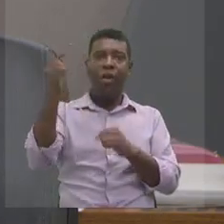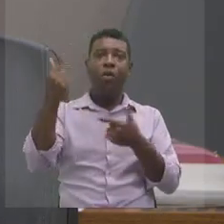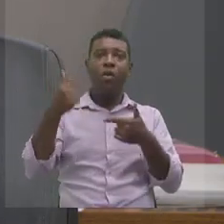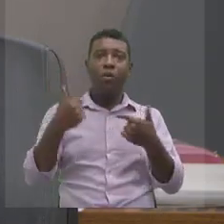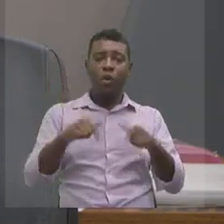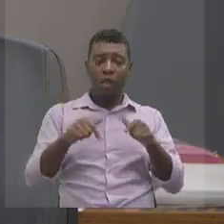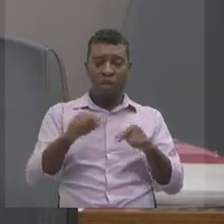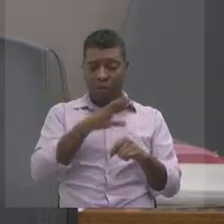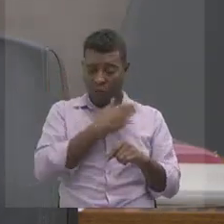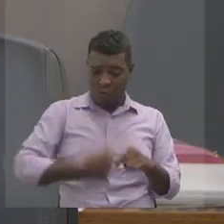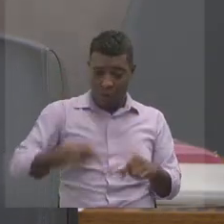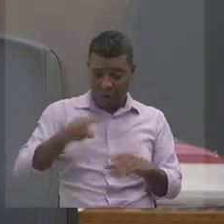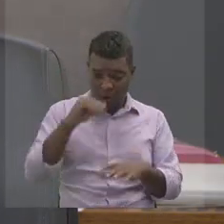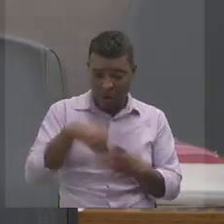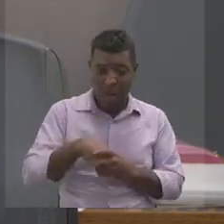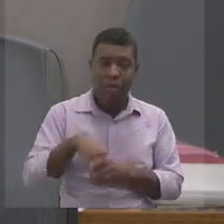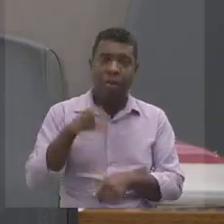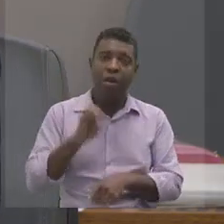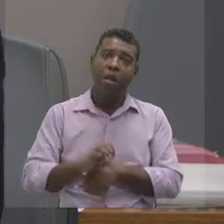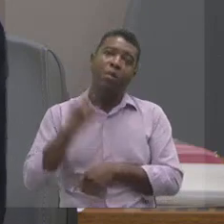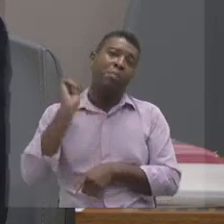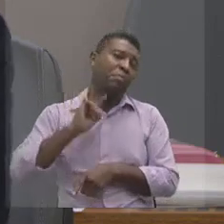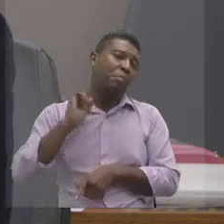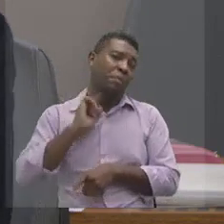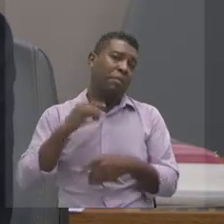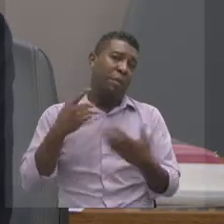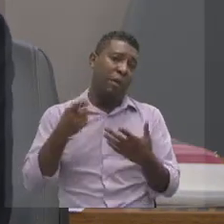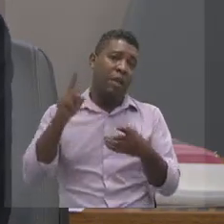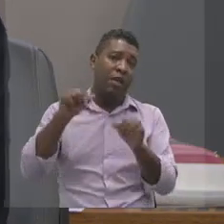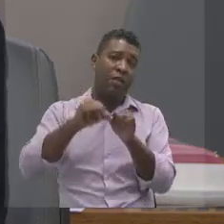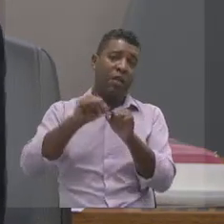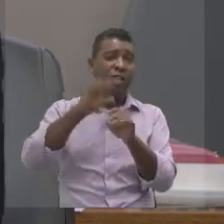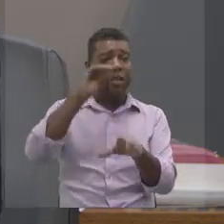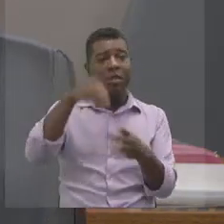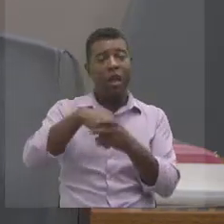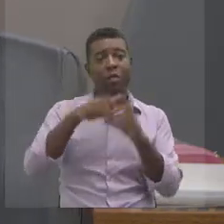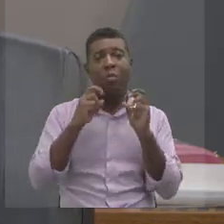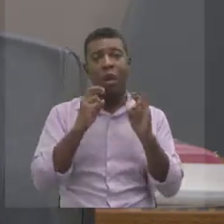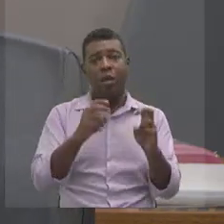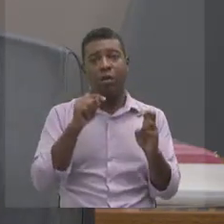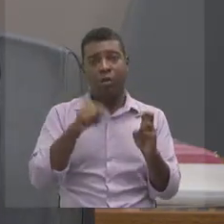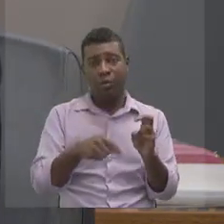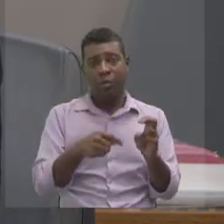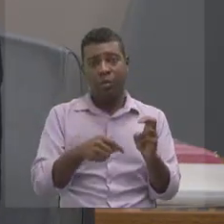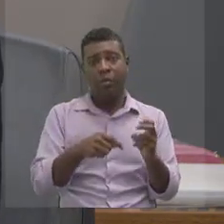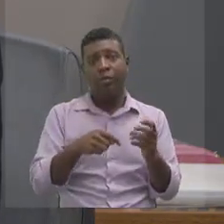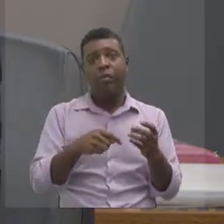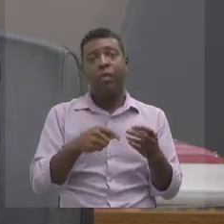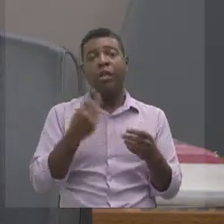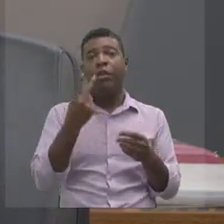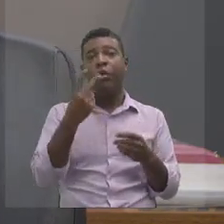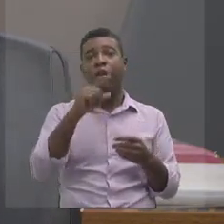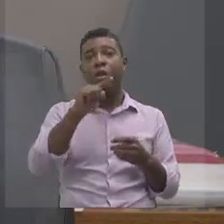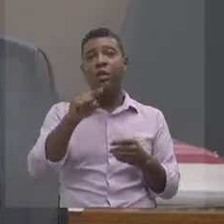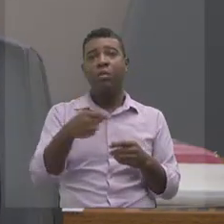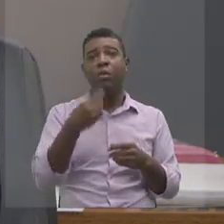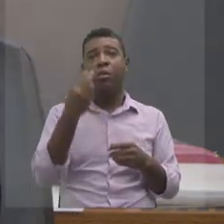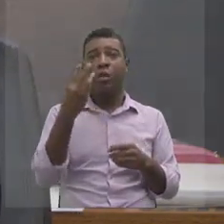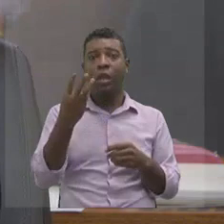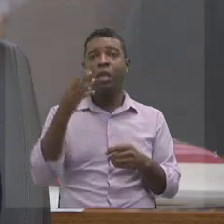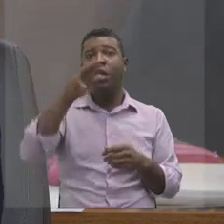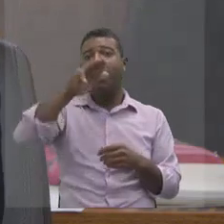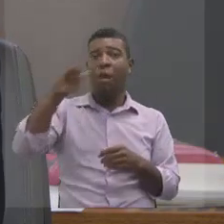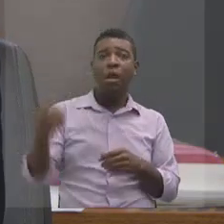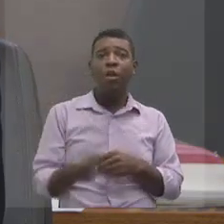no outro estado serviço metroviário E aí os apóstolos mencionados então foi 2.3 milhões de recursos do governo federal